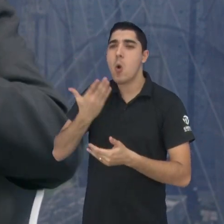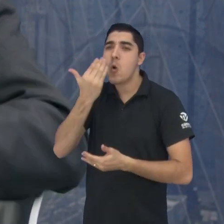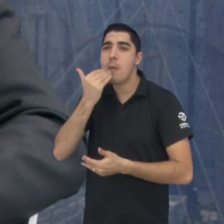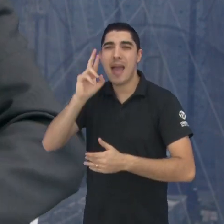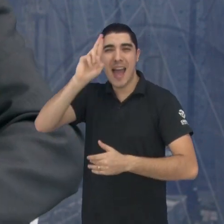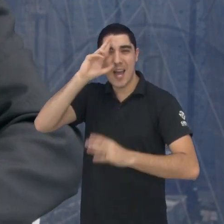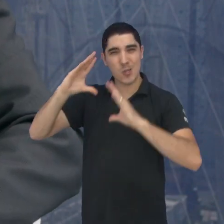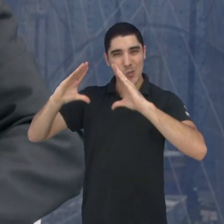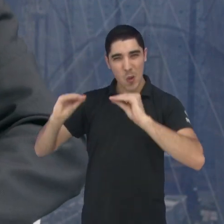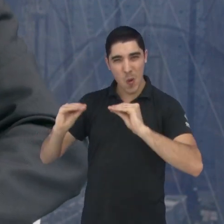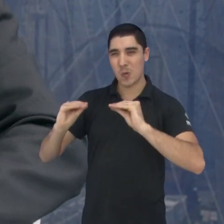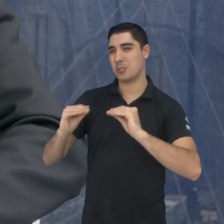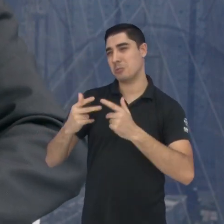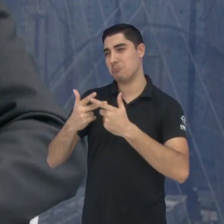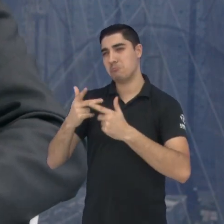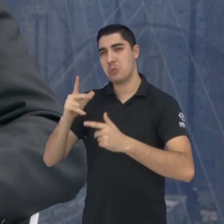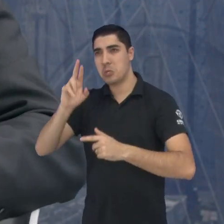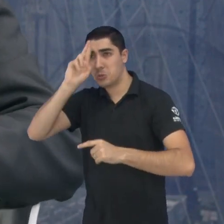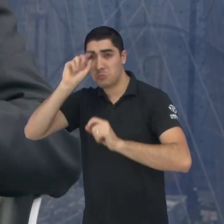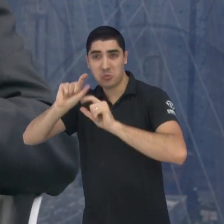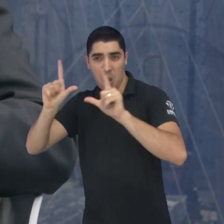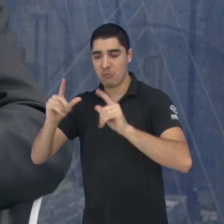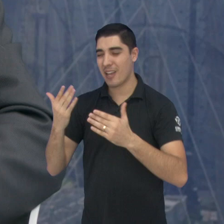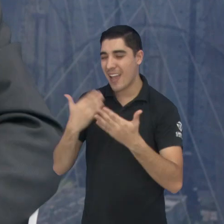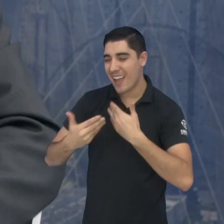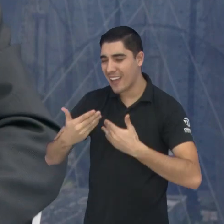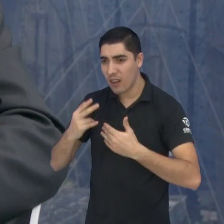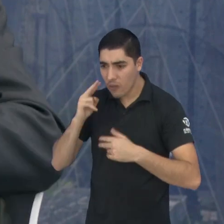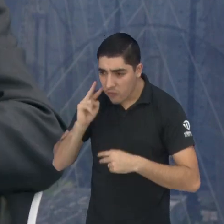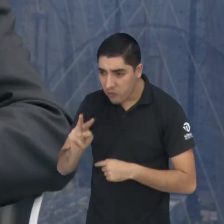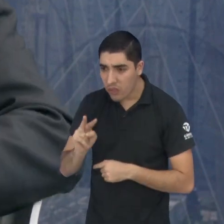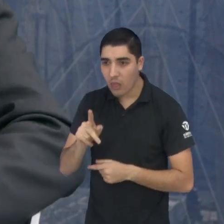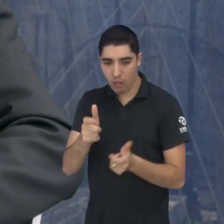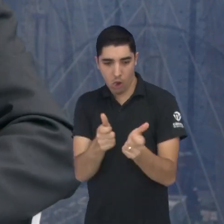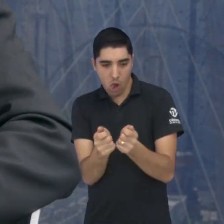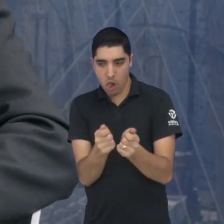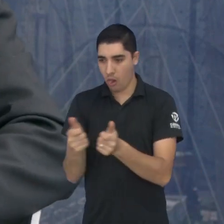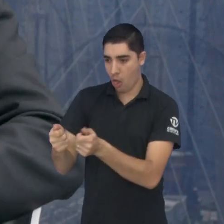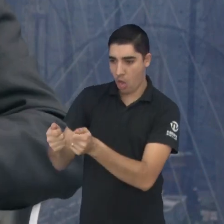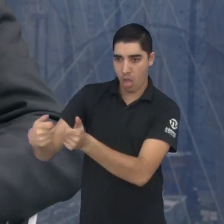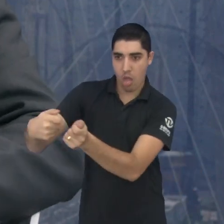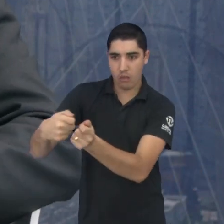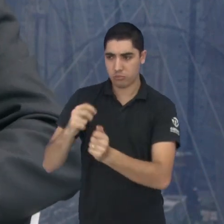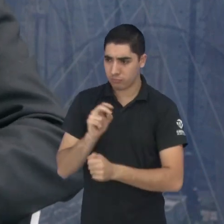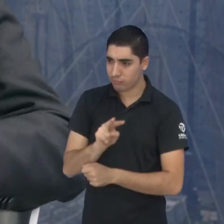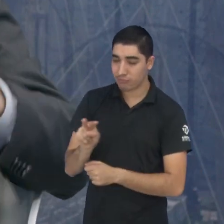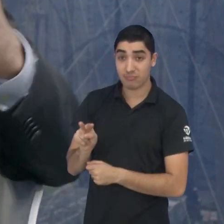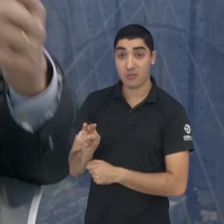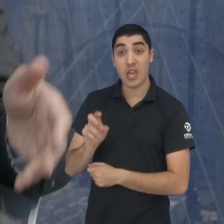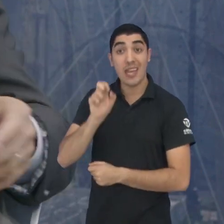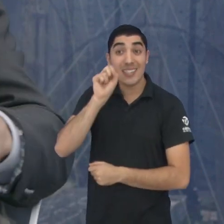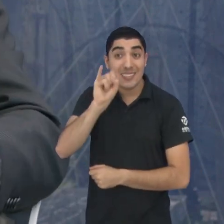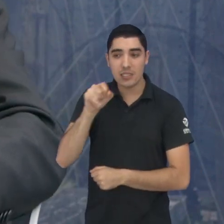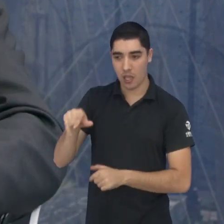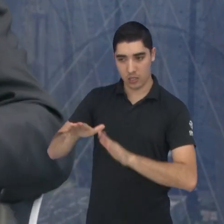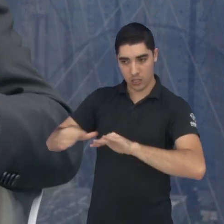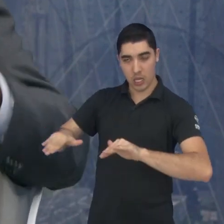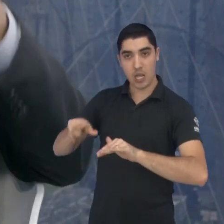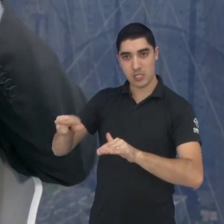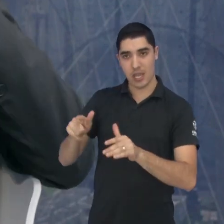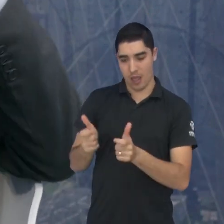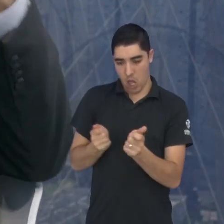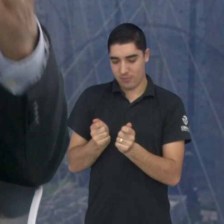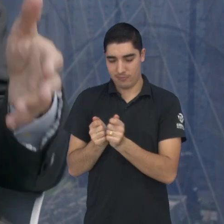claro, quanto mais tempo essa criança também fica livre diante de uma tela, sem esse tipo de controle,